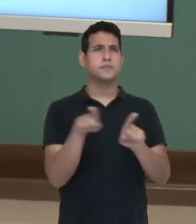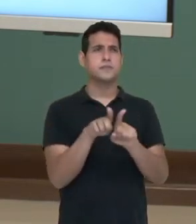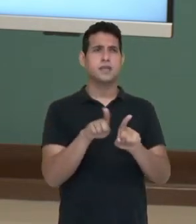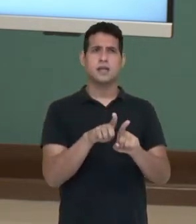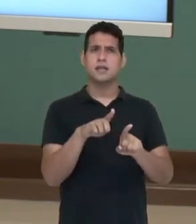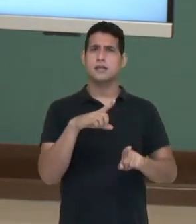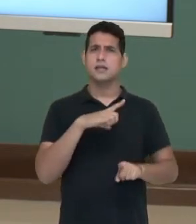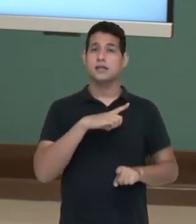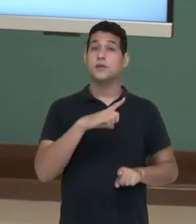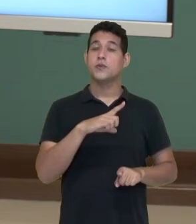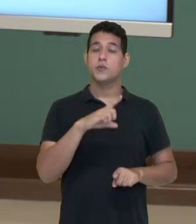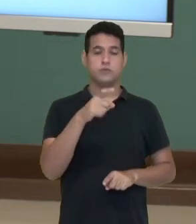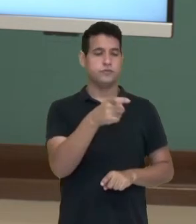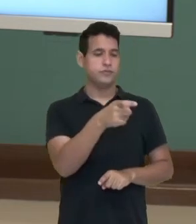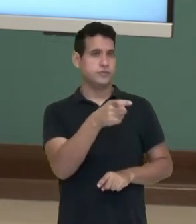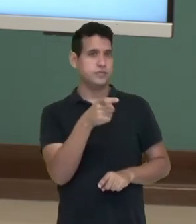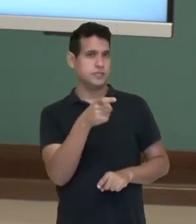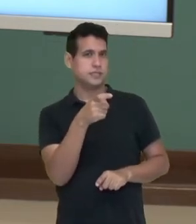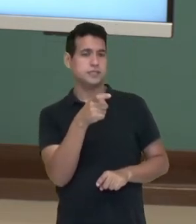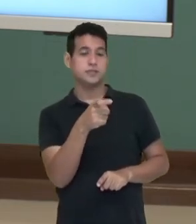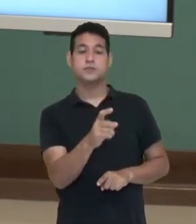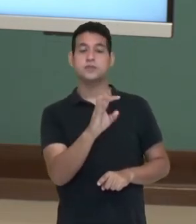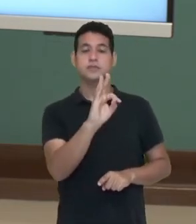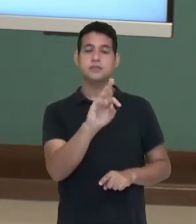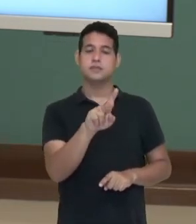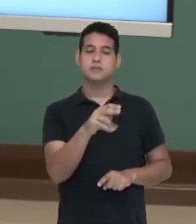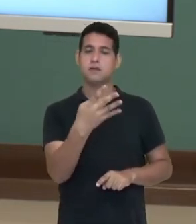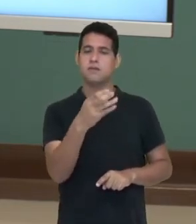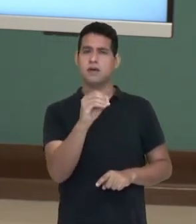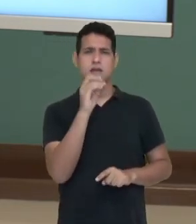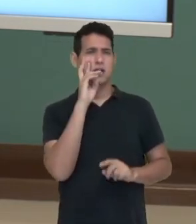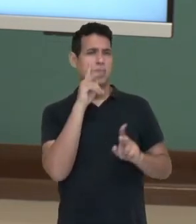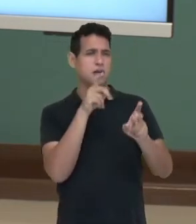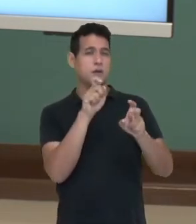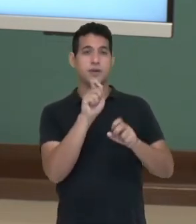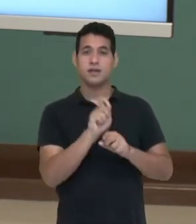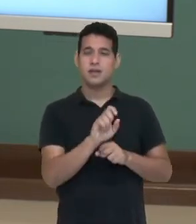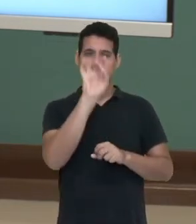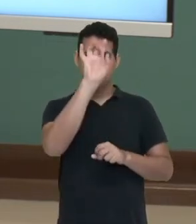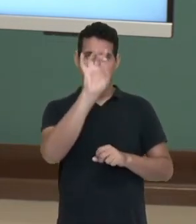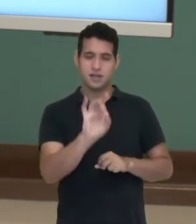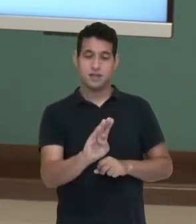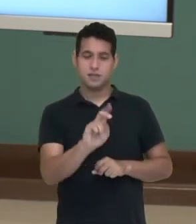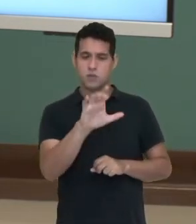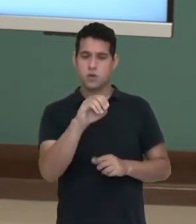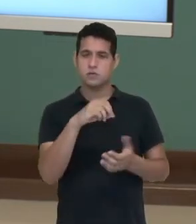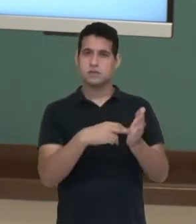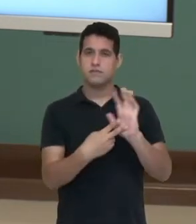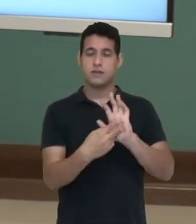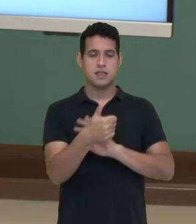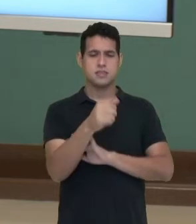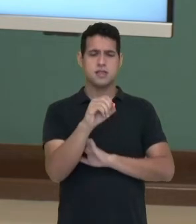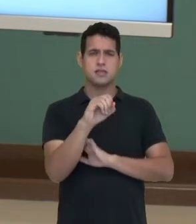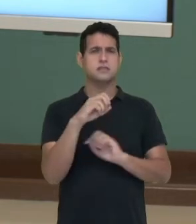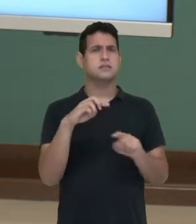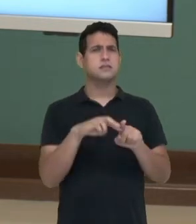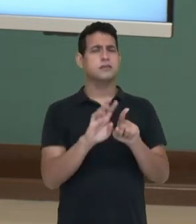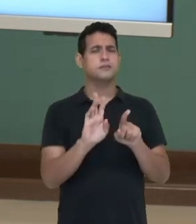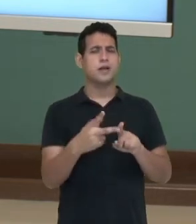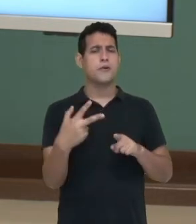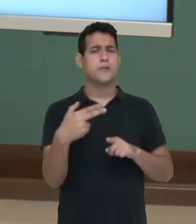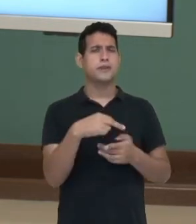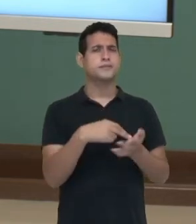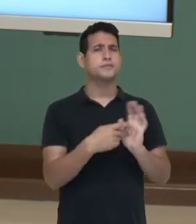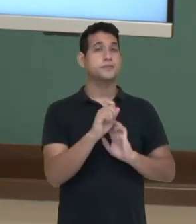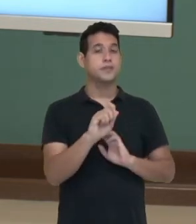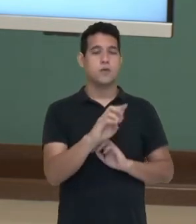aqui no eixo x no t igual a 40. Repare que a cada bloquinho é 10, tá bom? Então aqui onde ele está cortando é